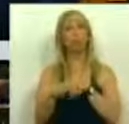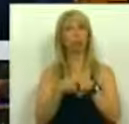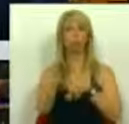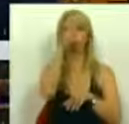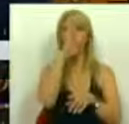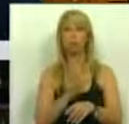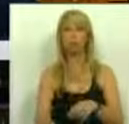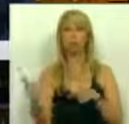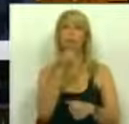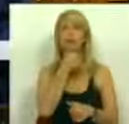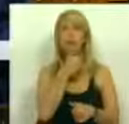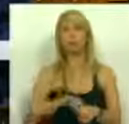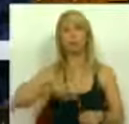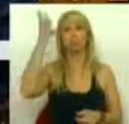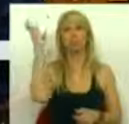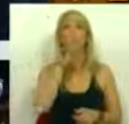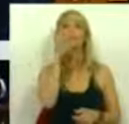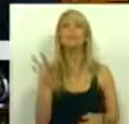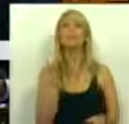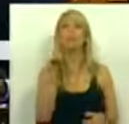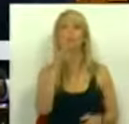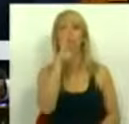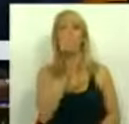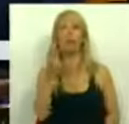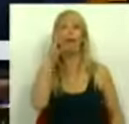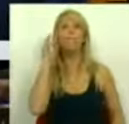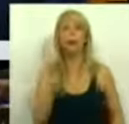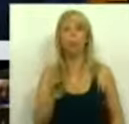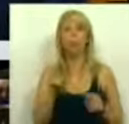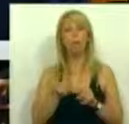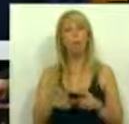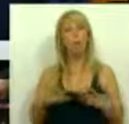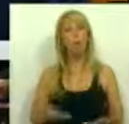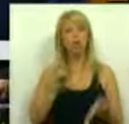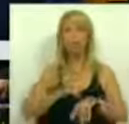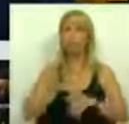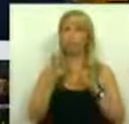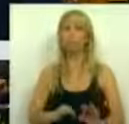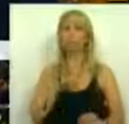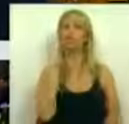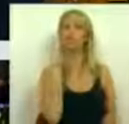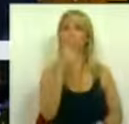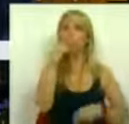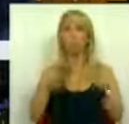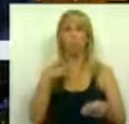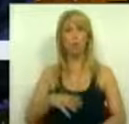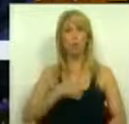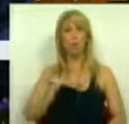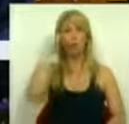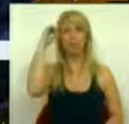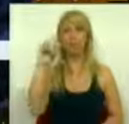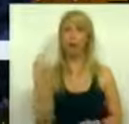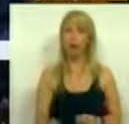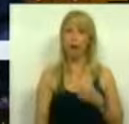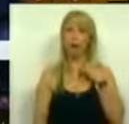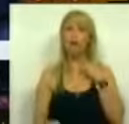Estado, as decisões de muitas famílias e às práticas dos bancos. Mas hoje é tempo de respostas. Aos portugueses que vivem as dificuldades,